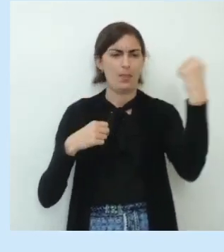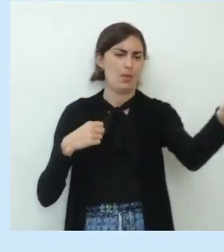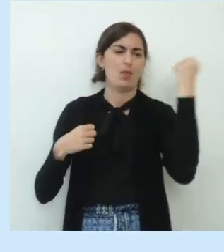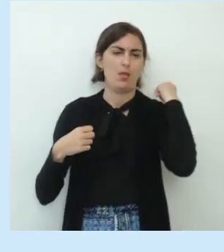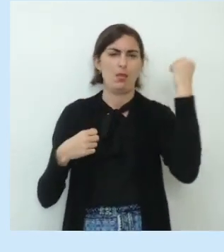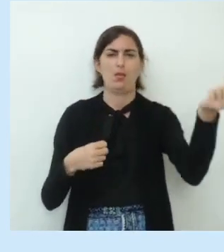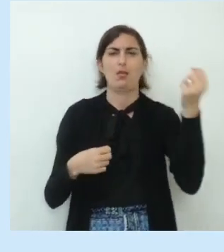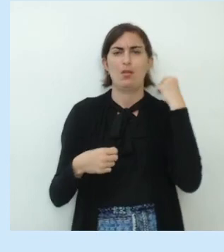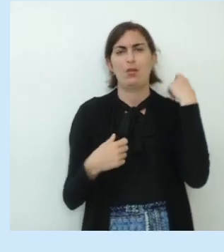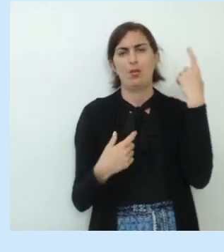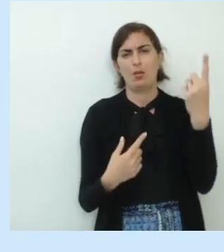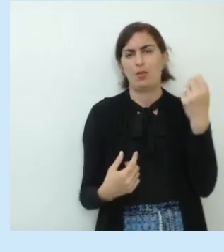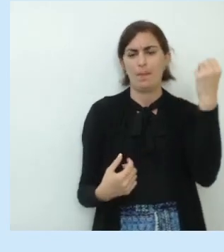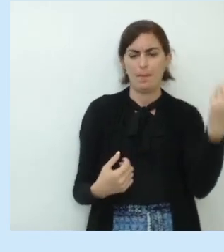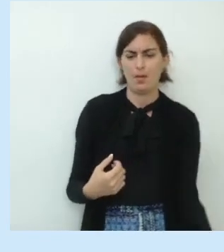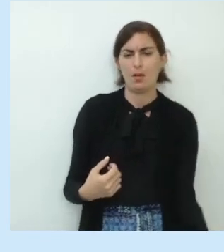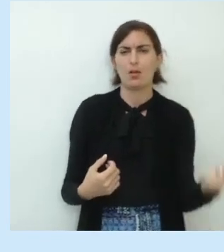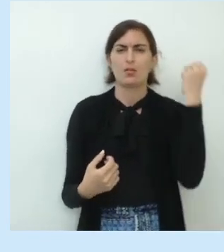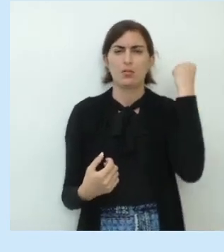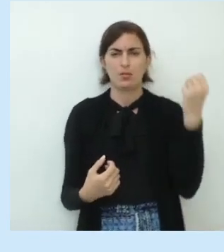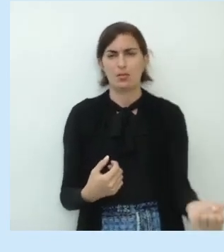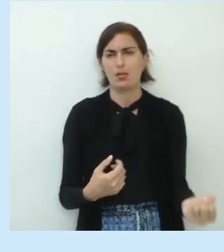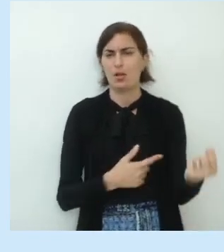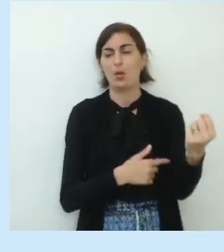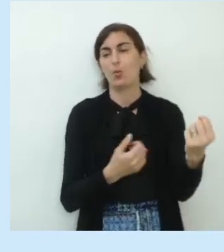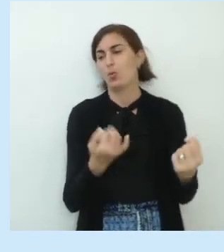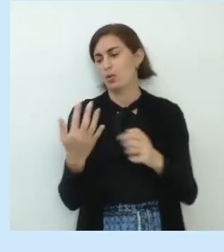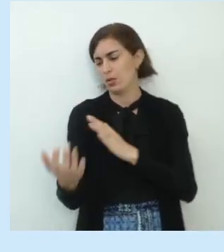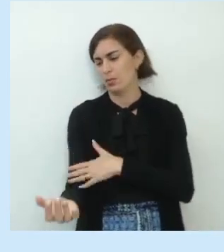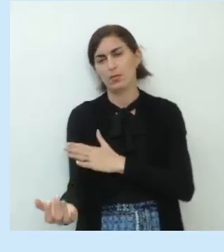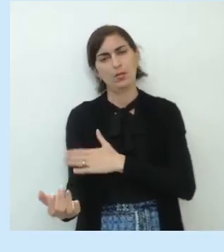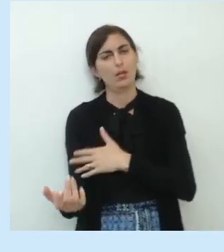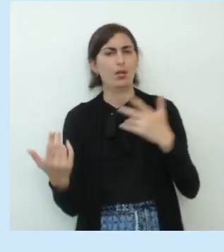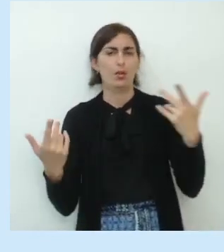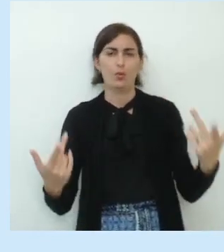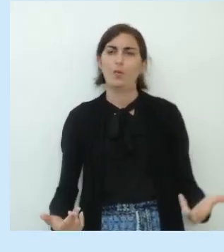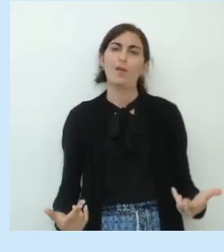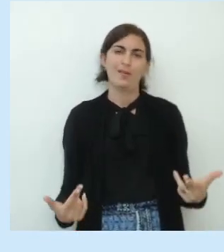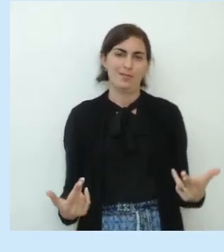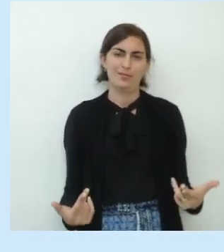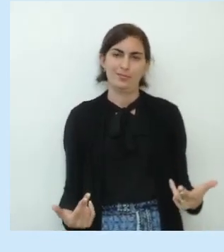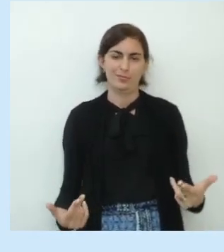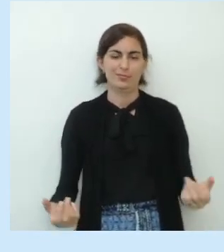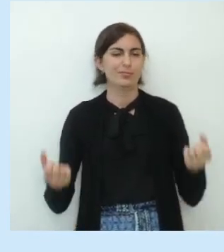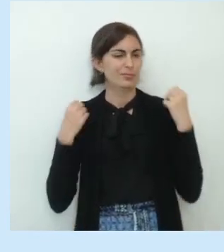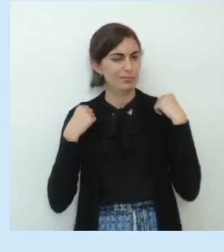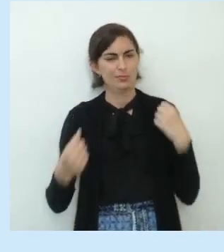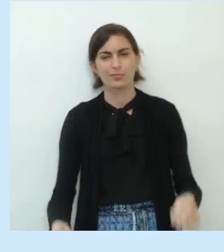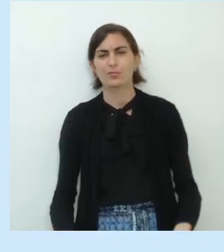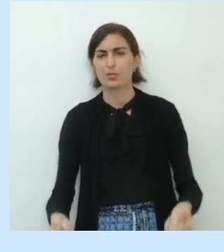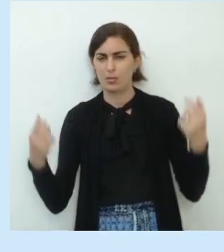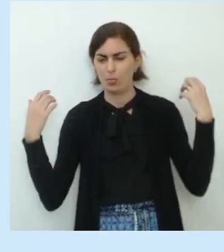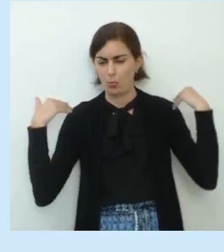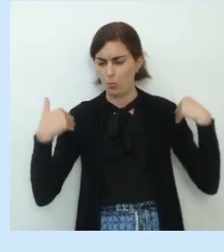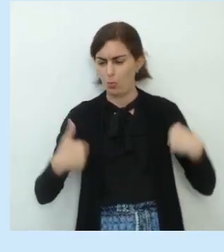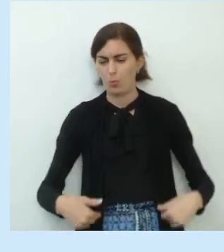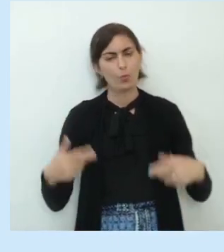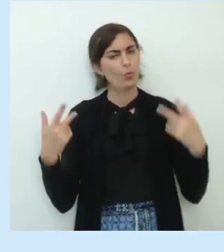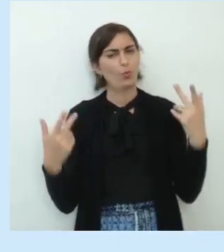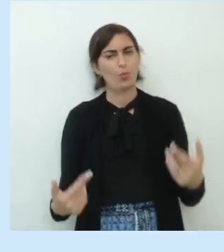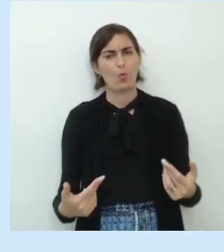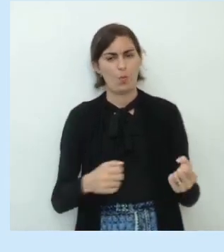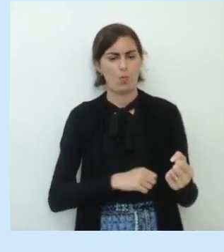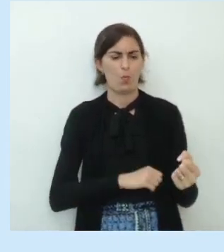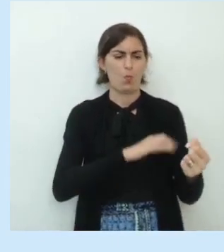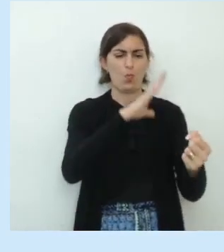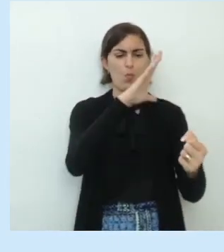braço, depois você vai pegar o peso e malhar mesma quantidade com o mesmo peso no exercício no outro braço. Simetria, para não ficar um braço